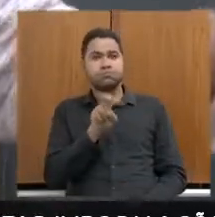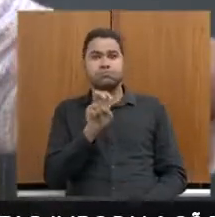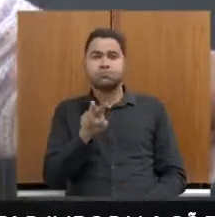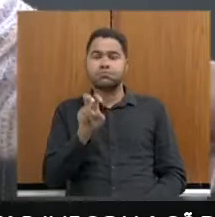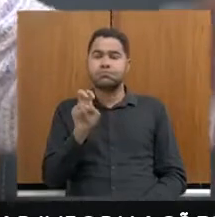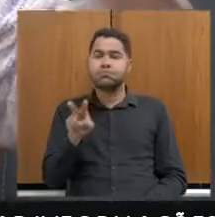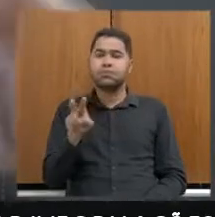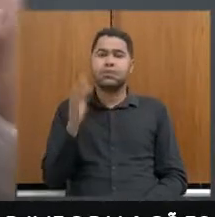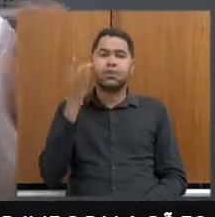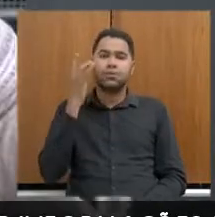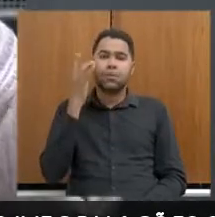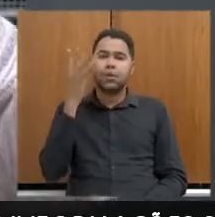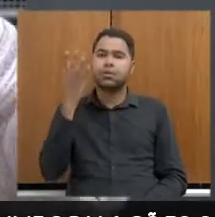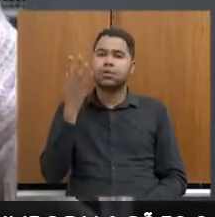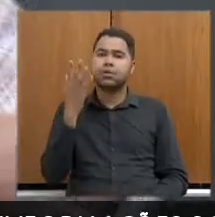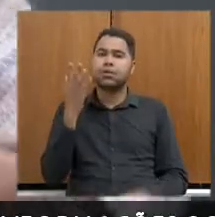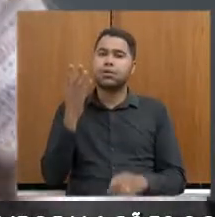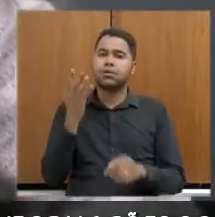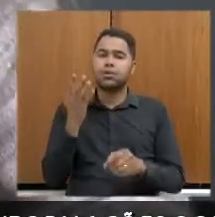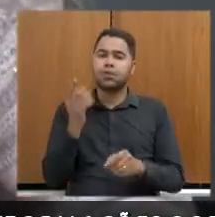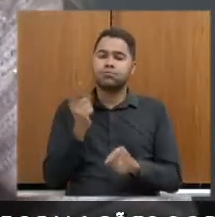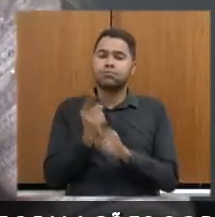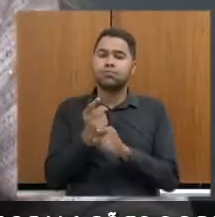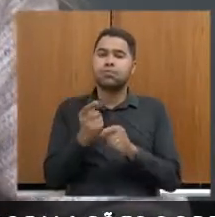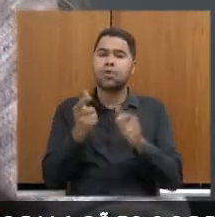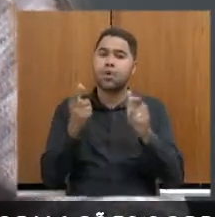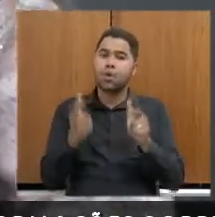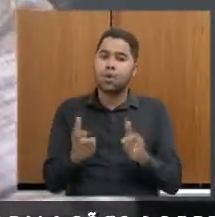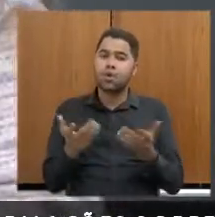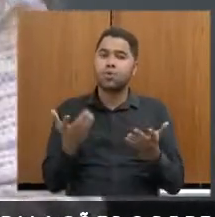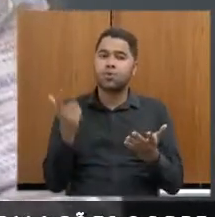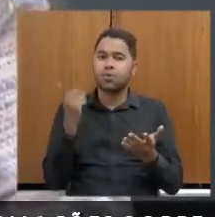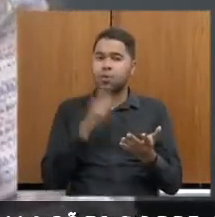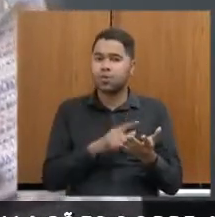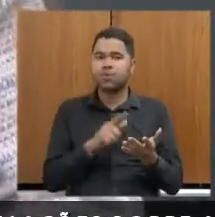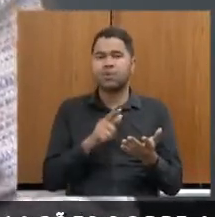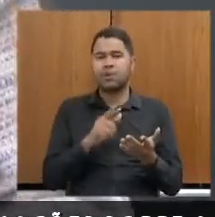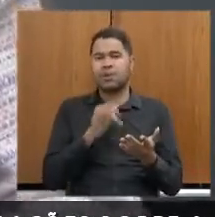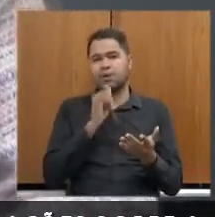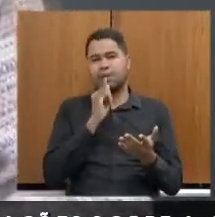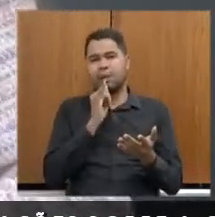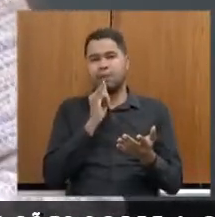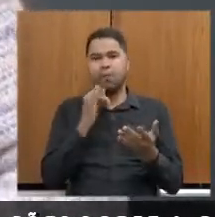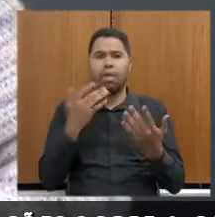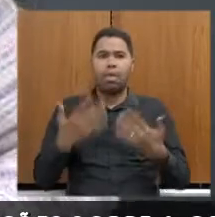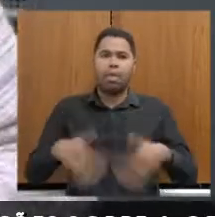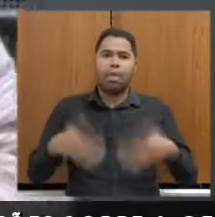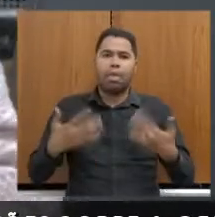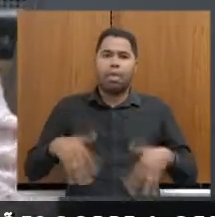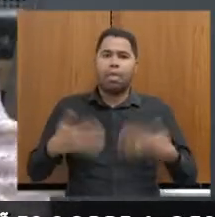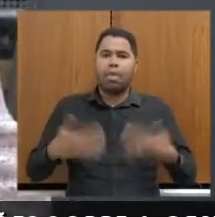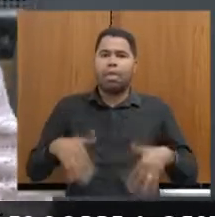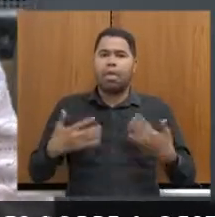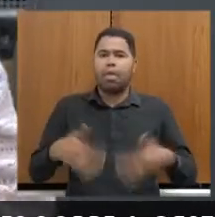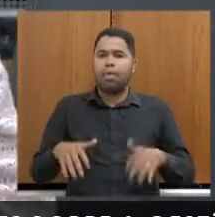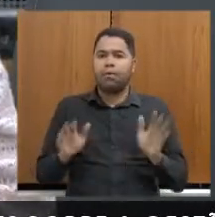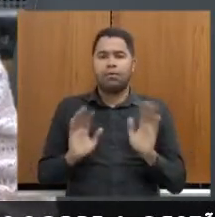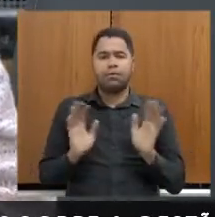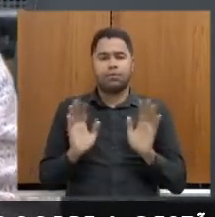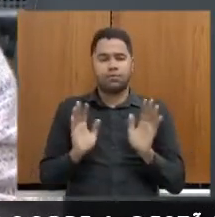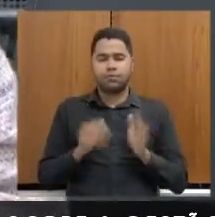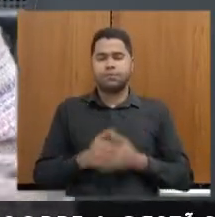de levar o paciente já encontrar para ele aonde ele vai para não ter aquela busca desesperada de transferência